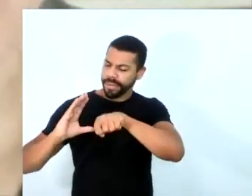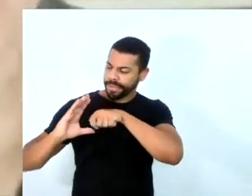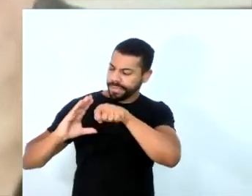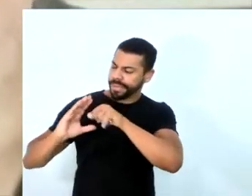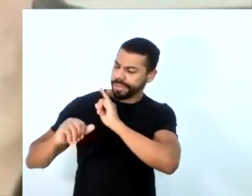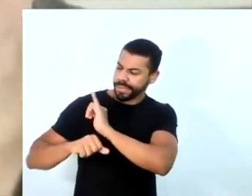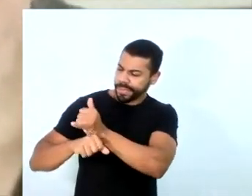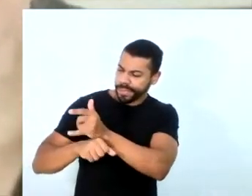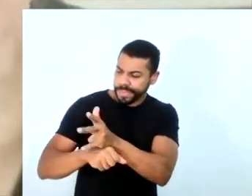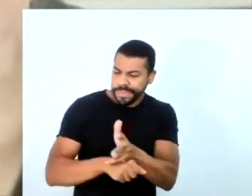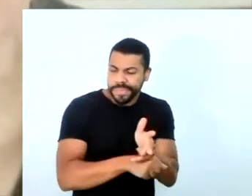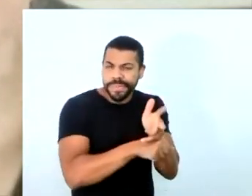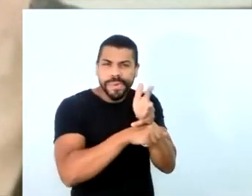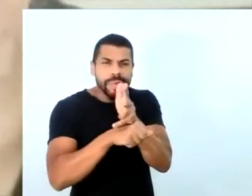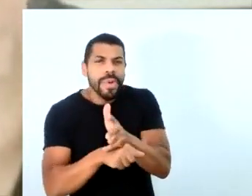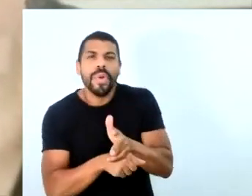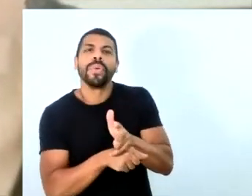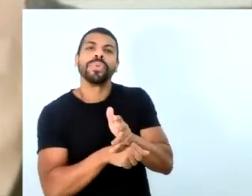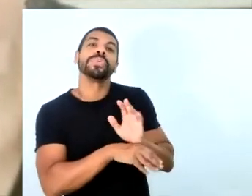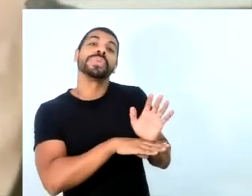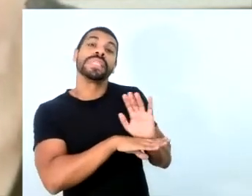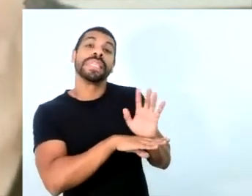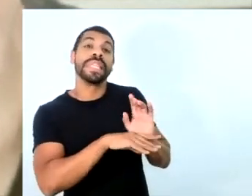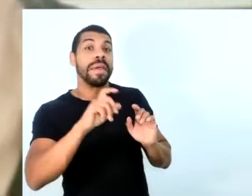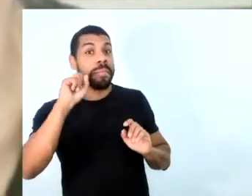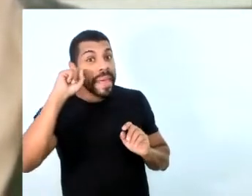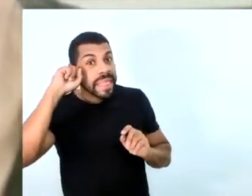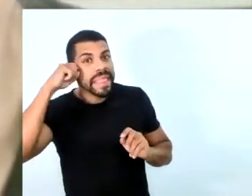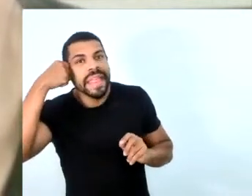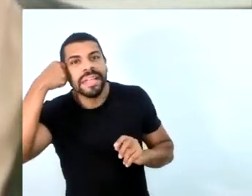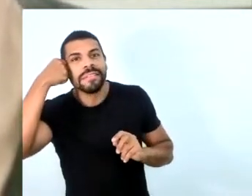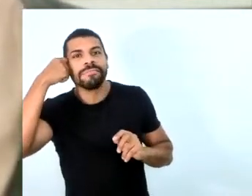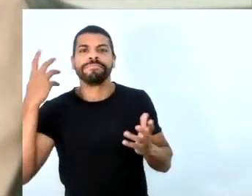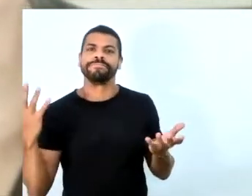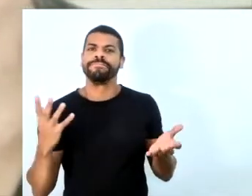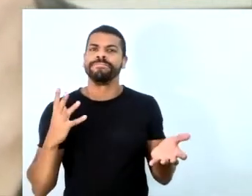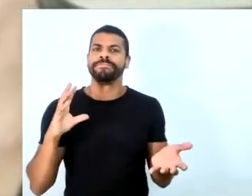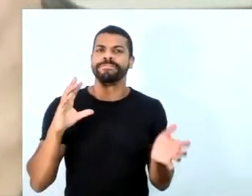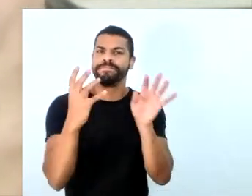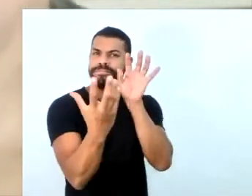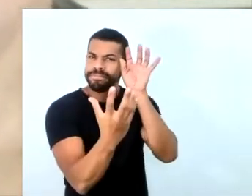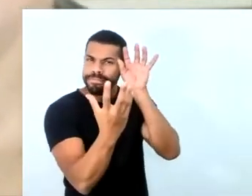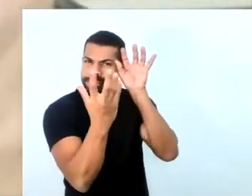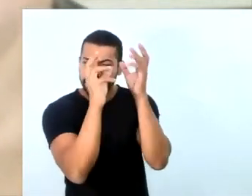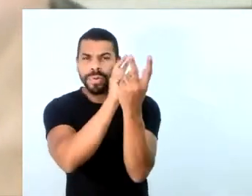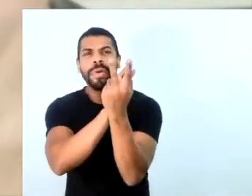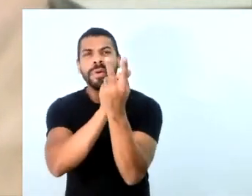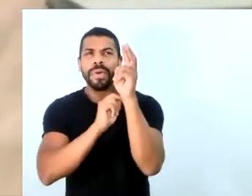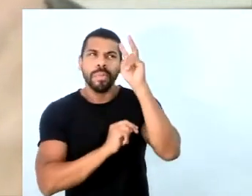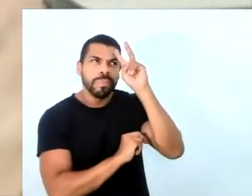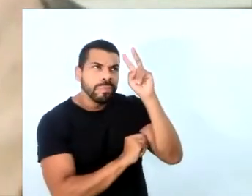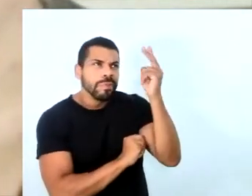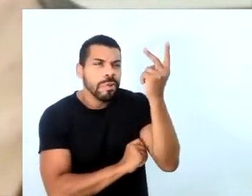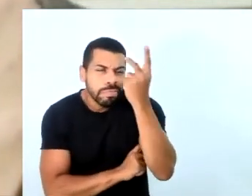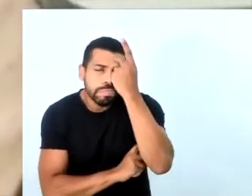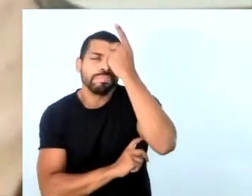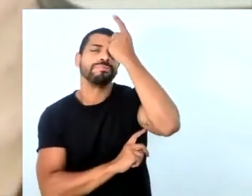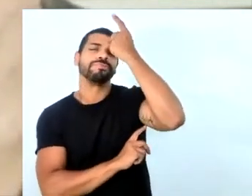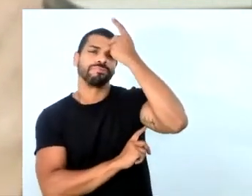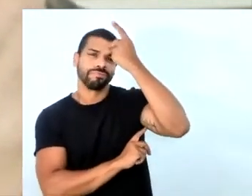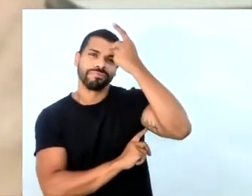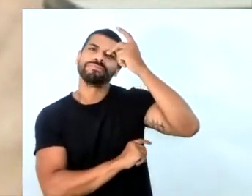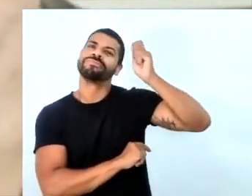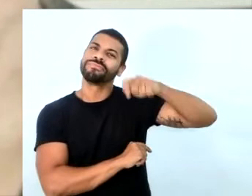foi no encontro do cinema negro Zósimo Bubu, que aí mudou todas as chaves de narrativa, de me ver como possibilidade de